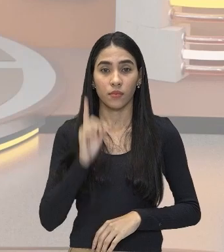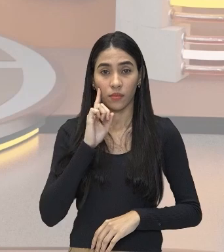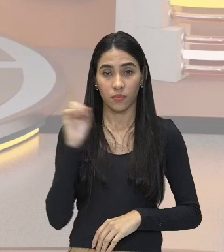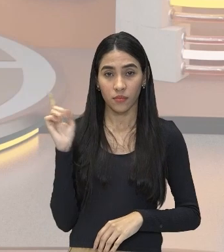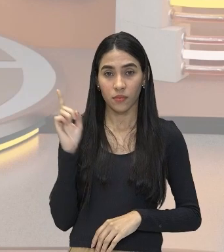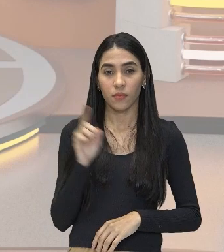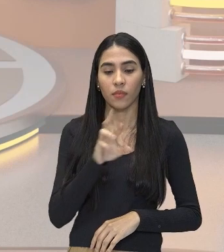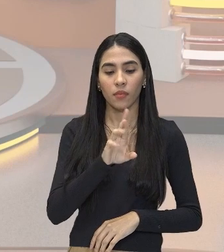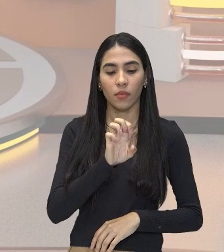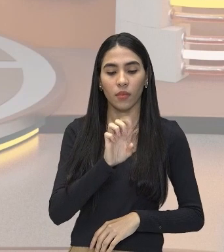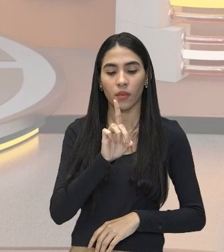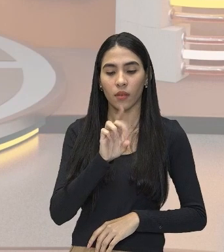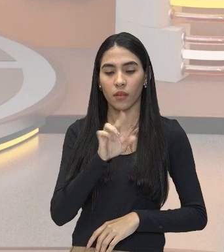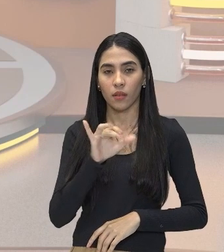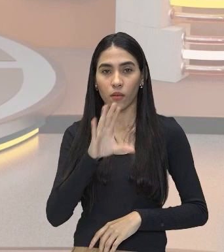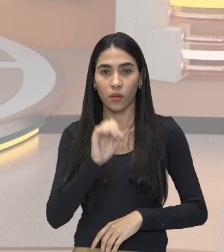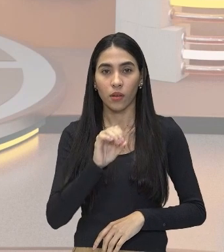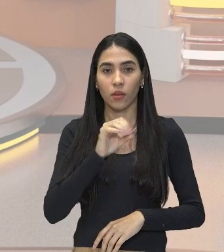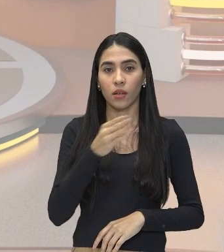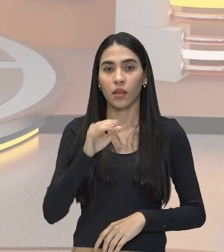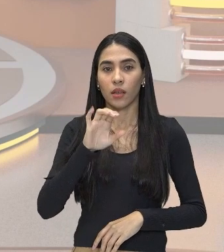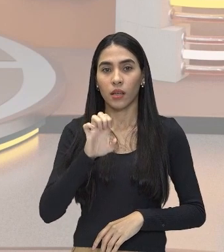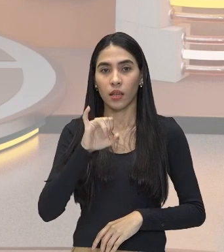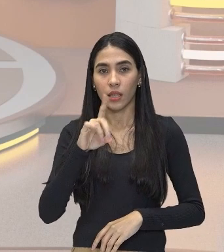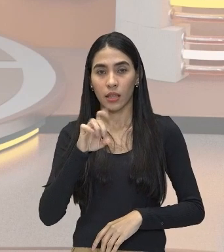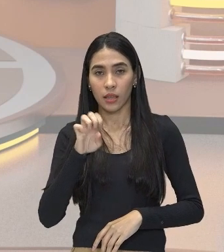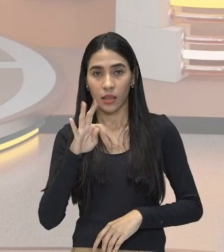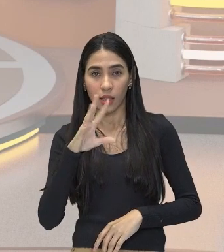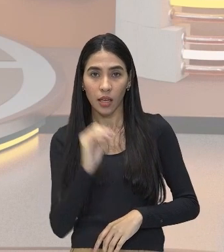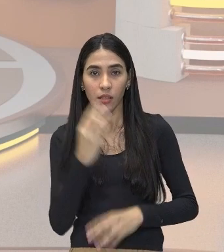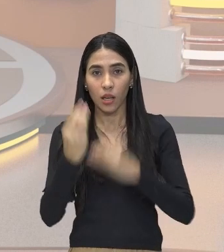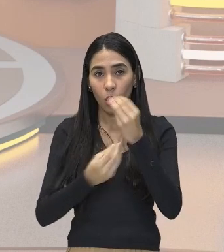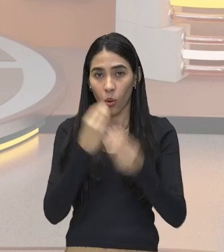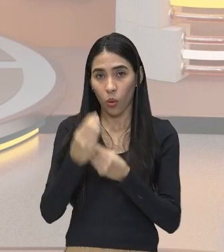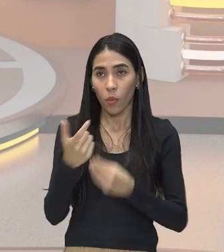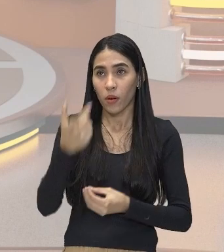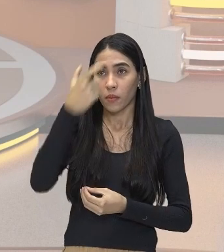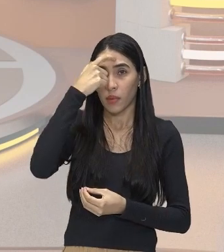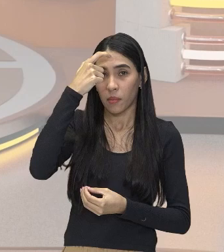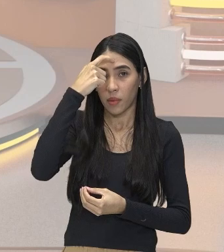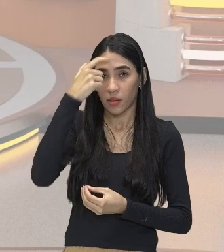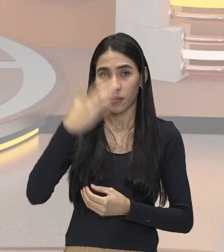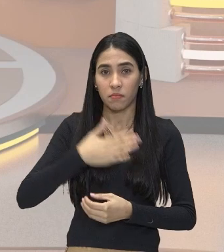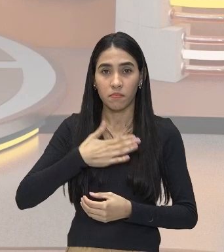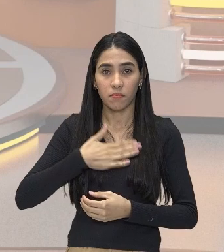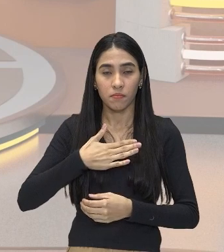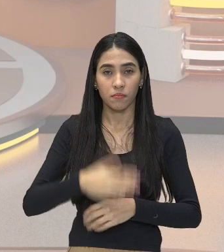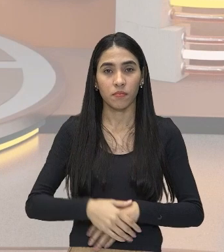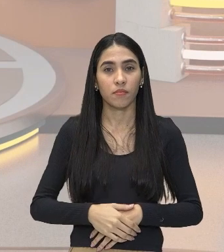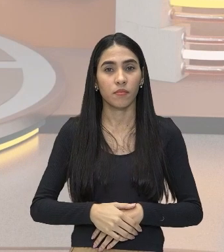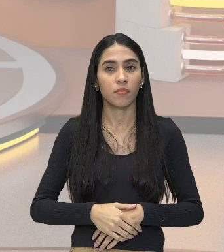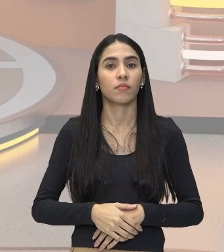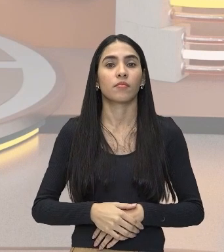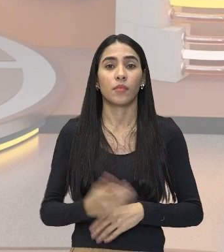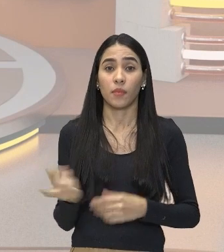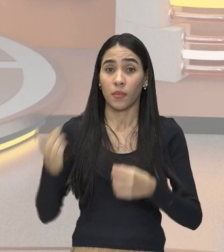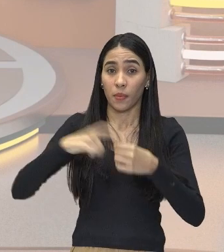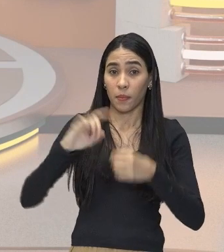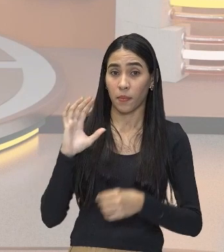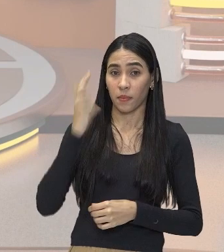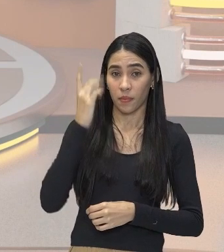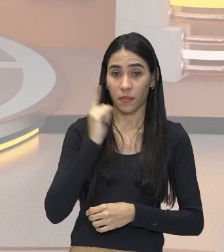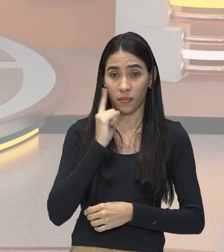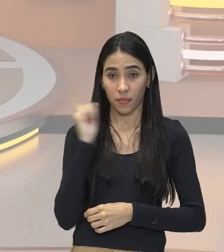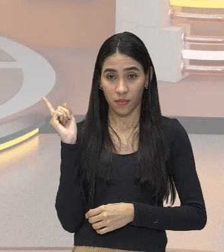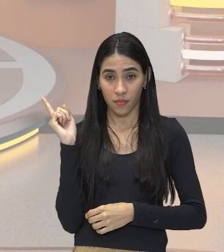redução eidética é como o fenômeno se dá na minha consciência. Aí eu vou trazer de volta o fenômeno para vocês